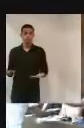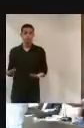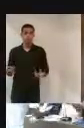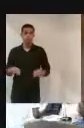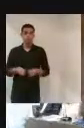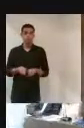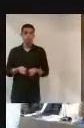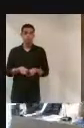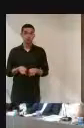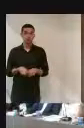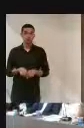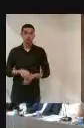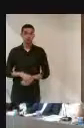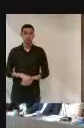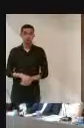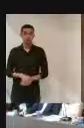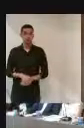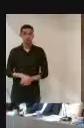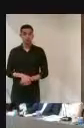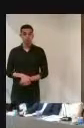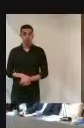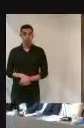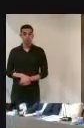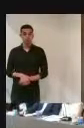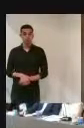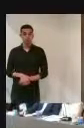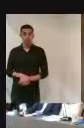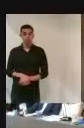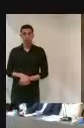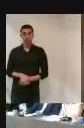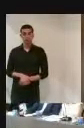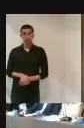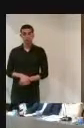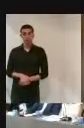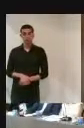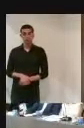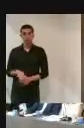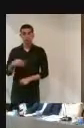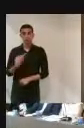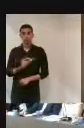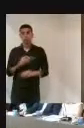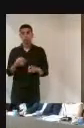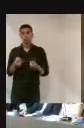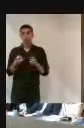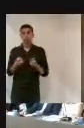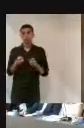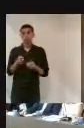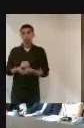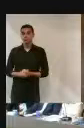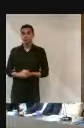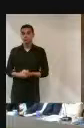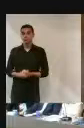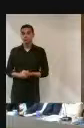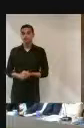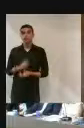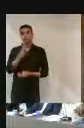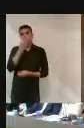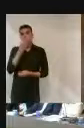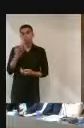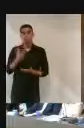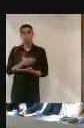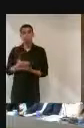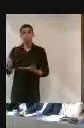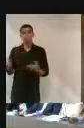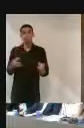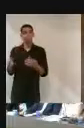regulamentações nacionais a gente vê com muito bons olhos as iniciativas realizadas nos